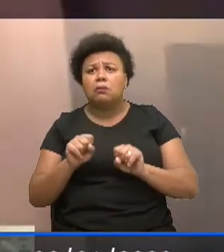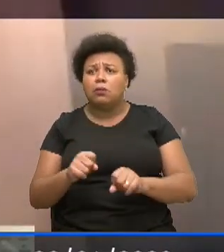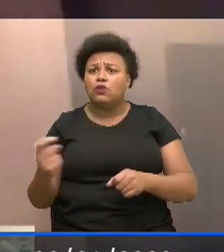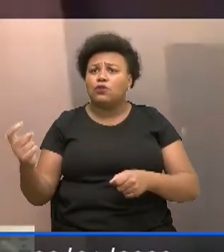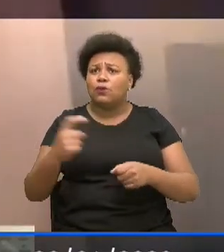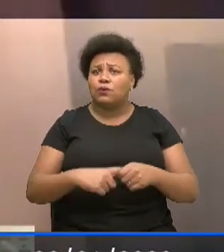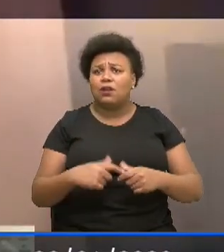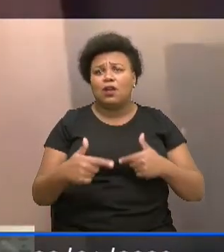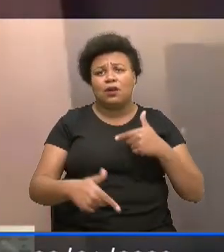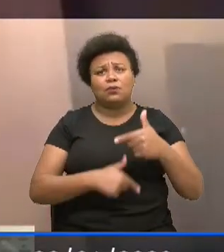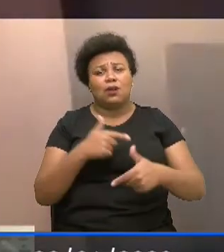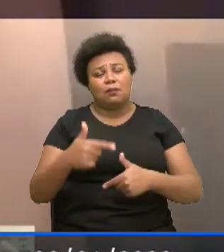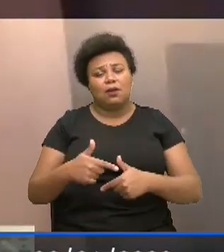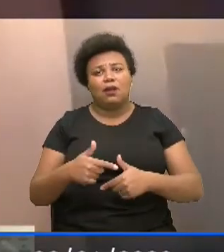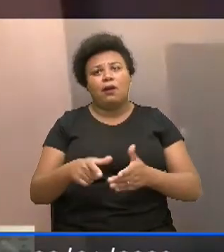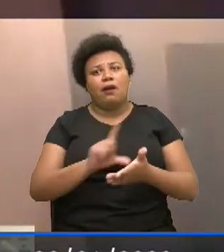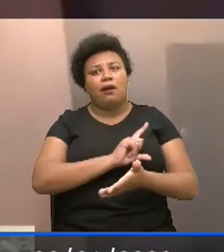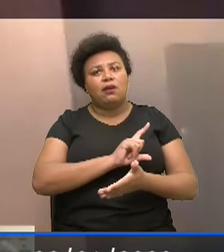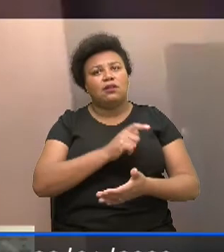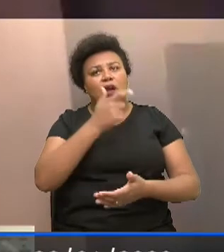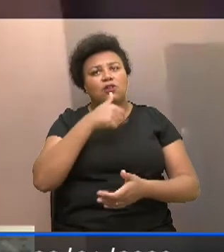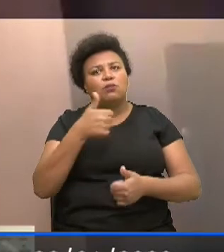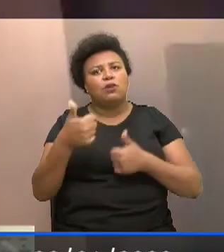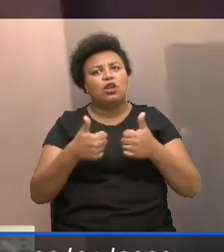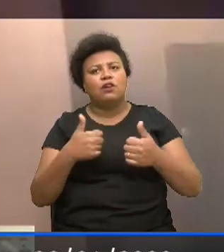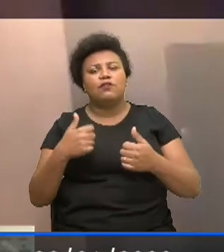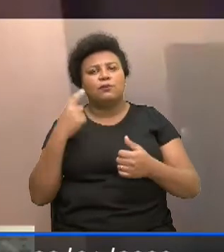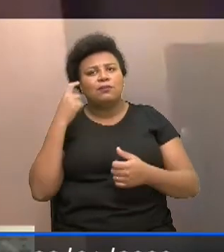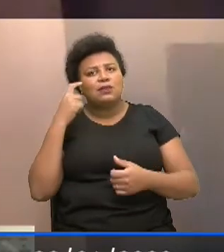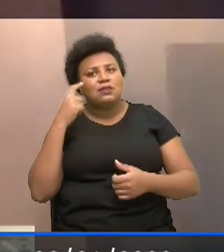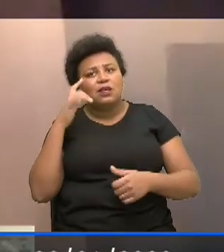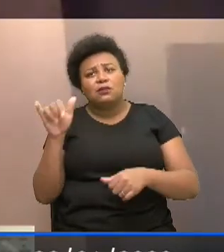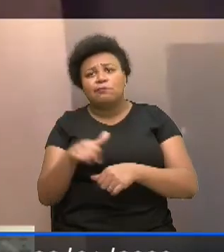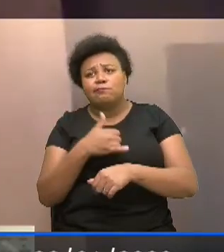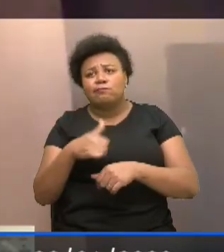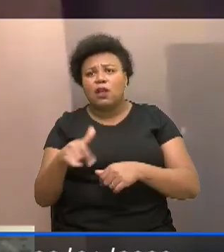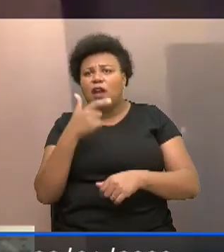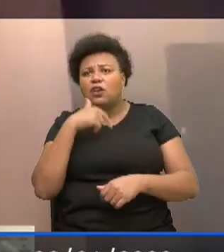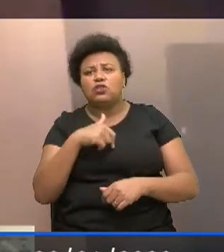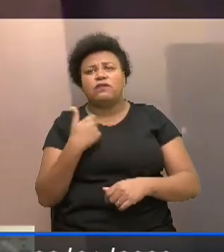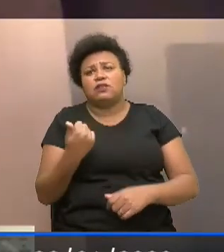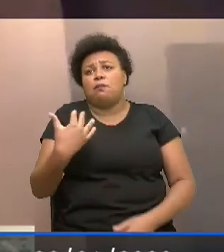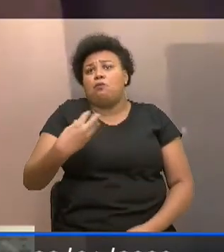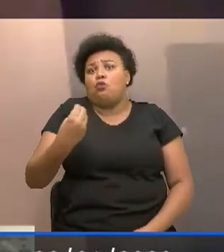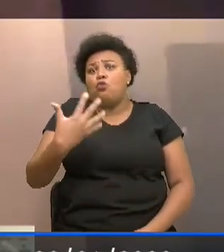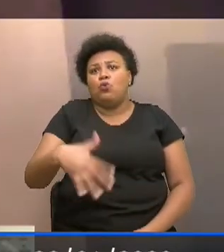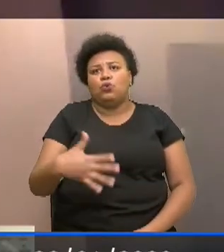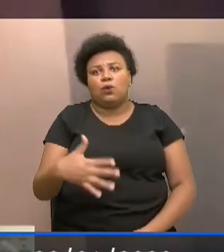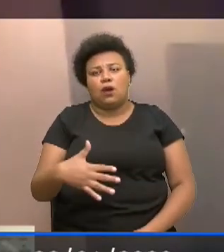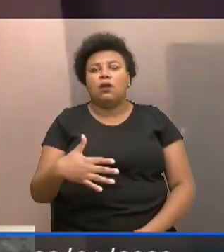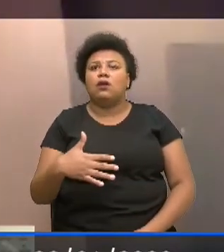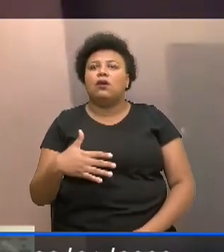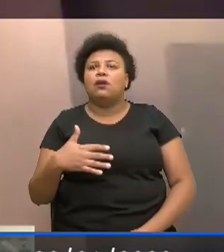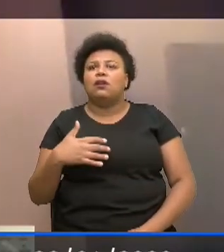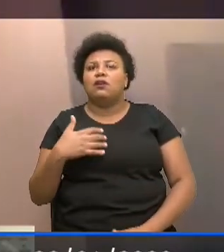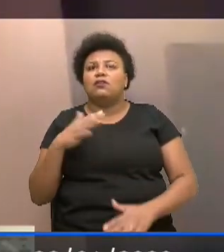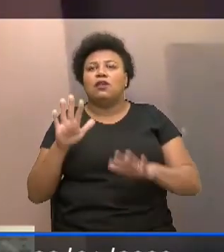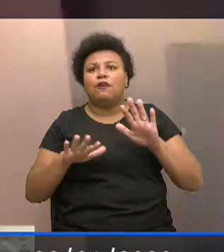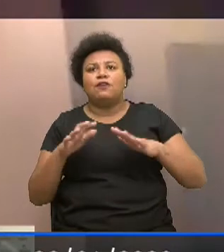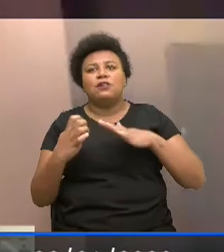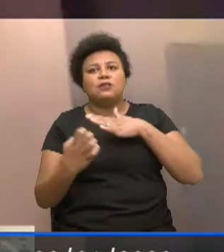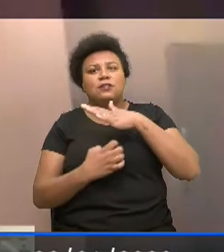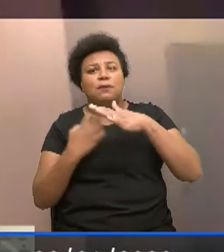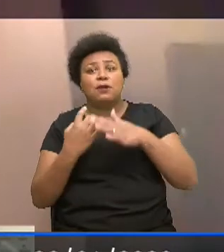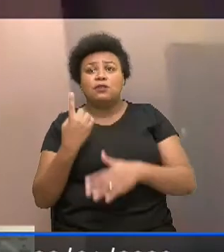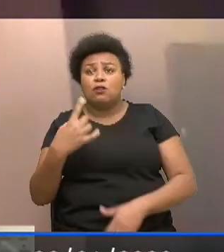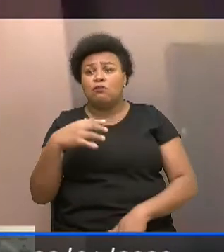Então, acho que seria algo a ser melhor dimensionado aí pelas empresas, acho que não será um custo excessivo, e talvez para as empresas seja